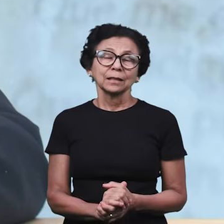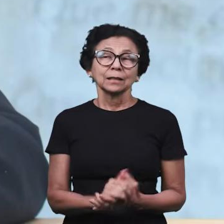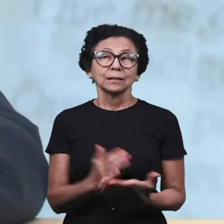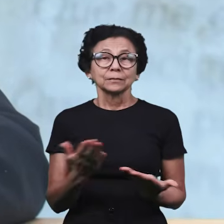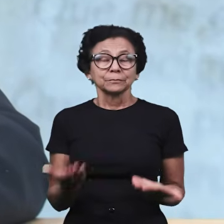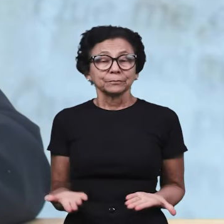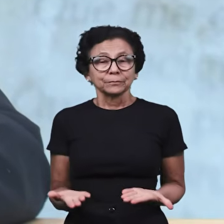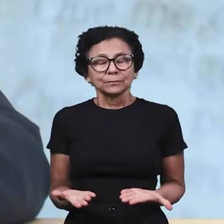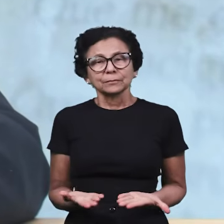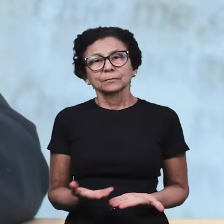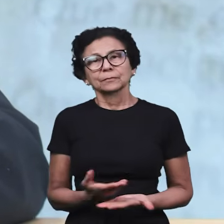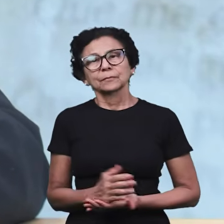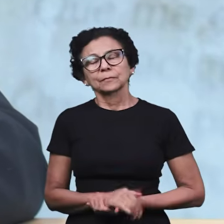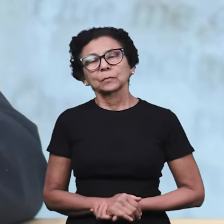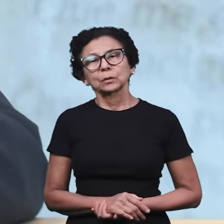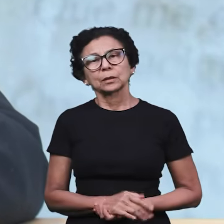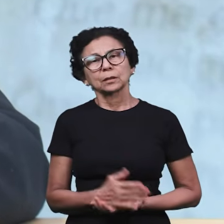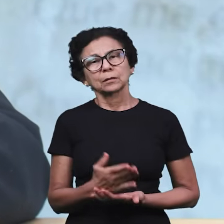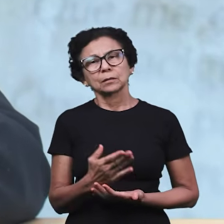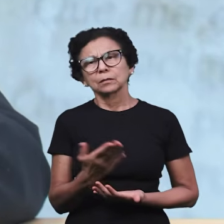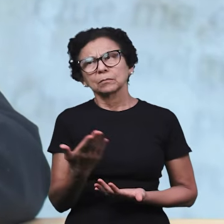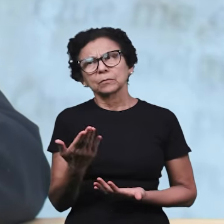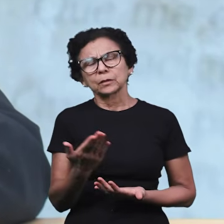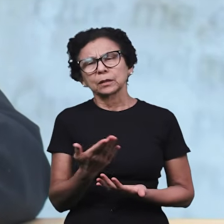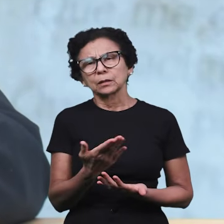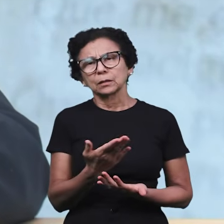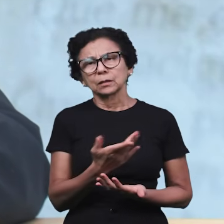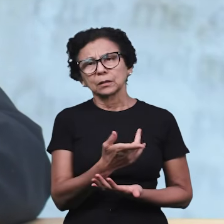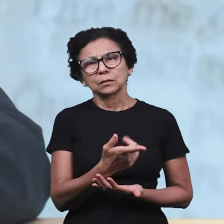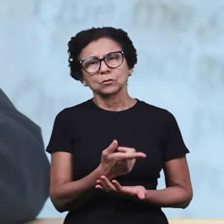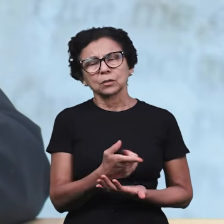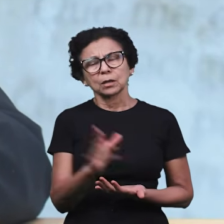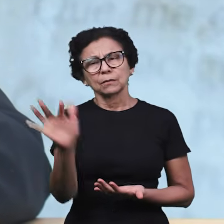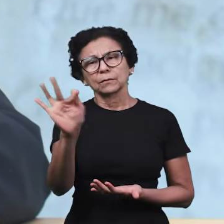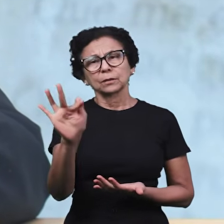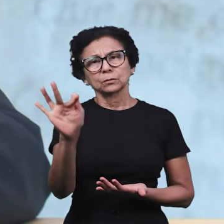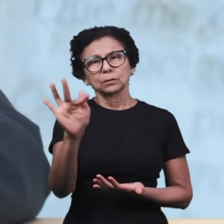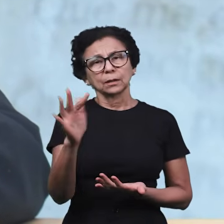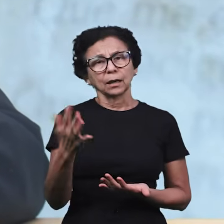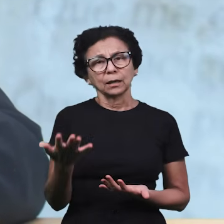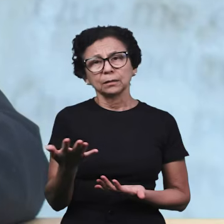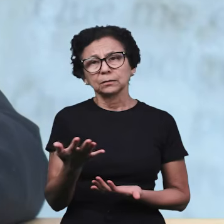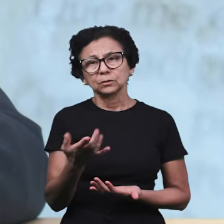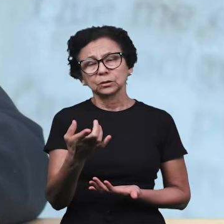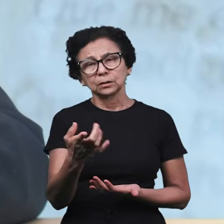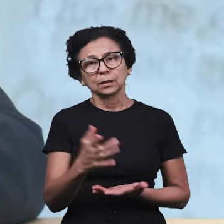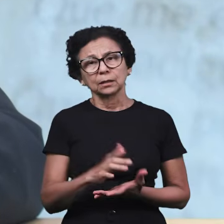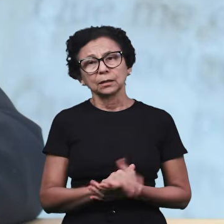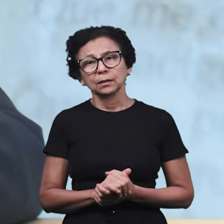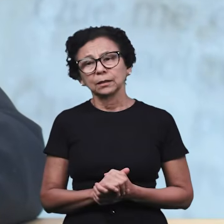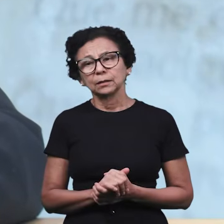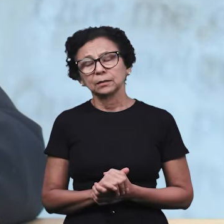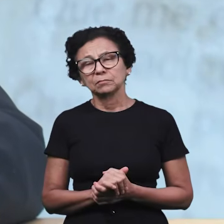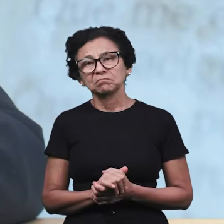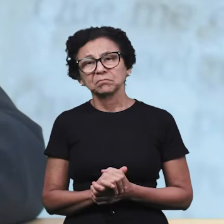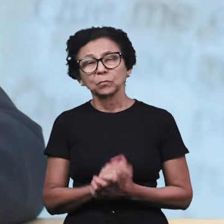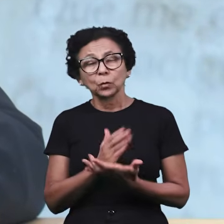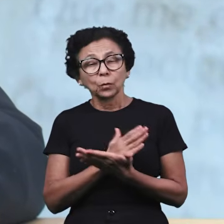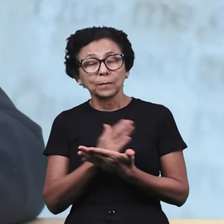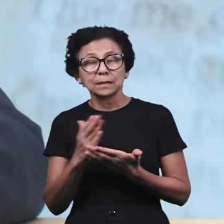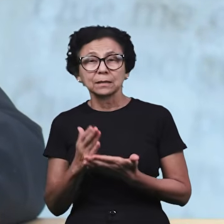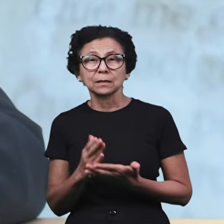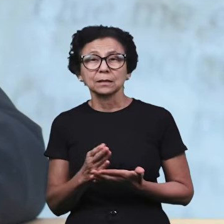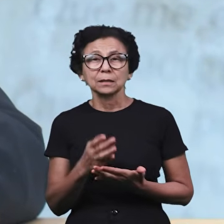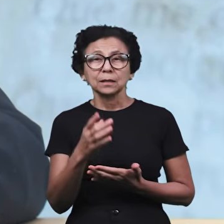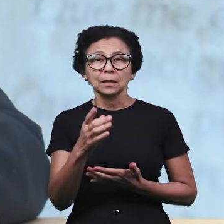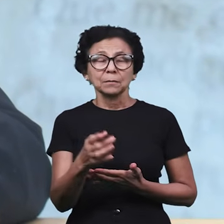pena? Aqueles poucos anos que ele teve de seguir os colegas que não tinham o Senhor? Será que vale a